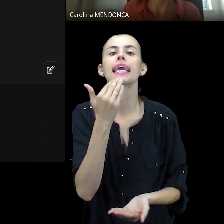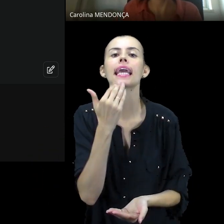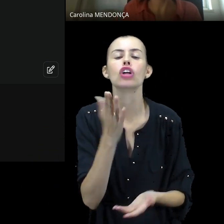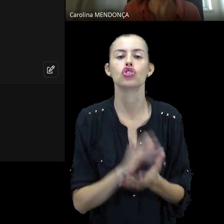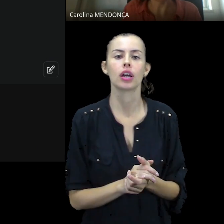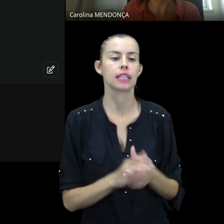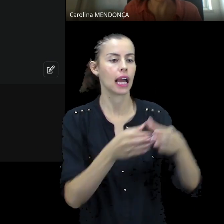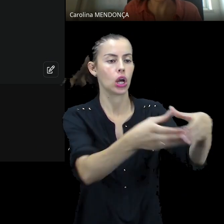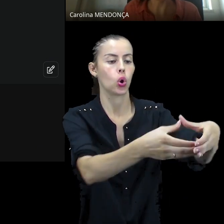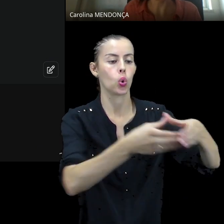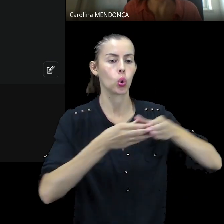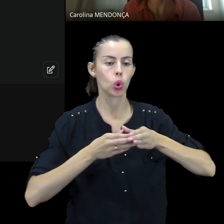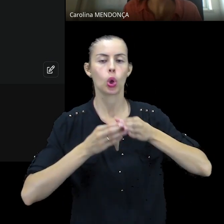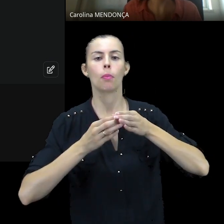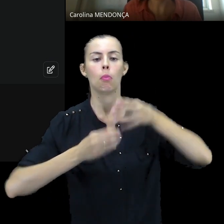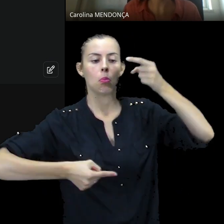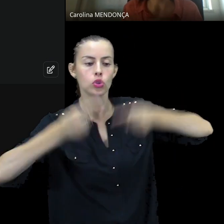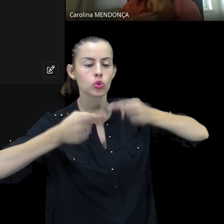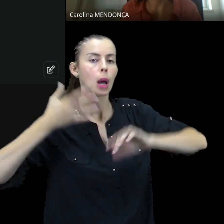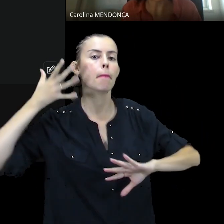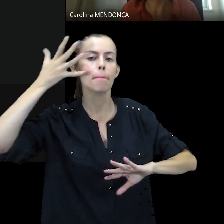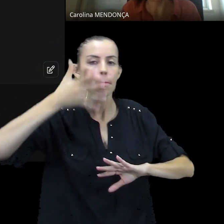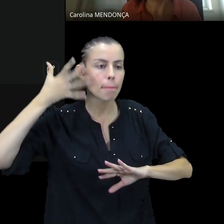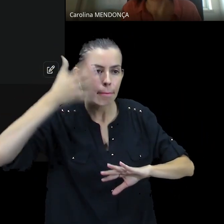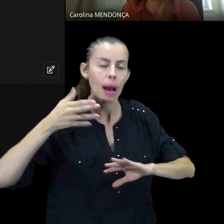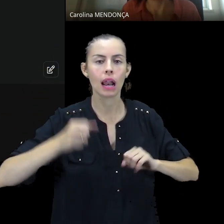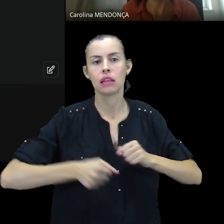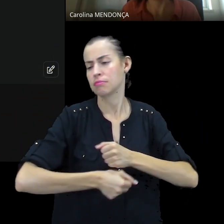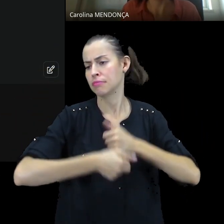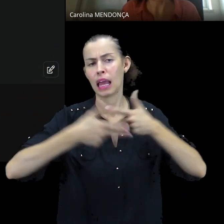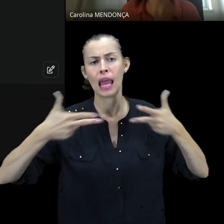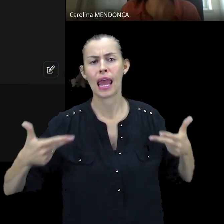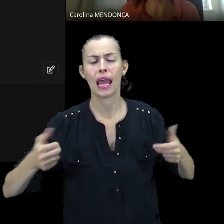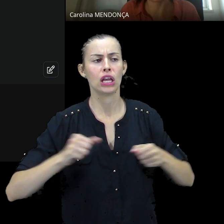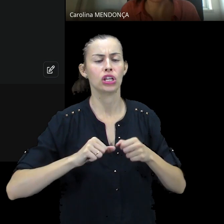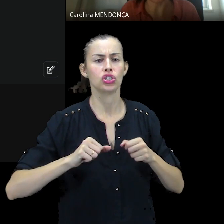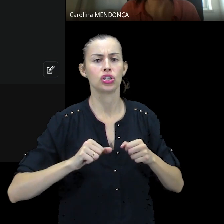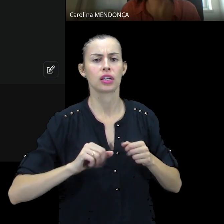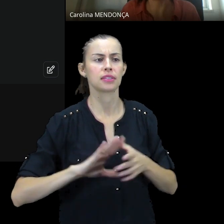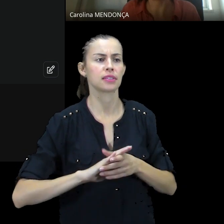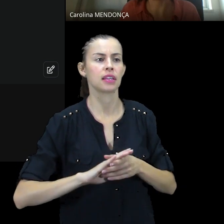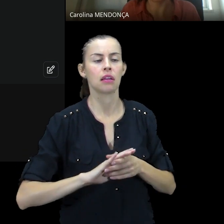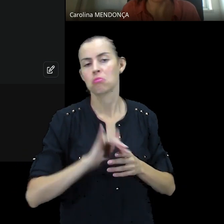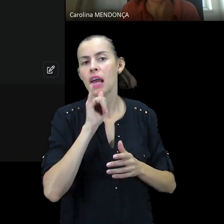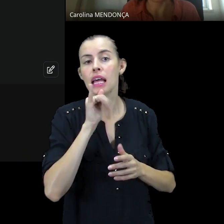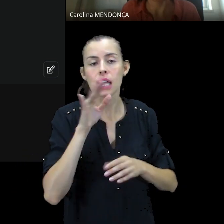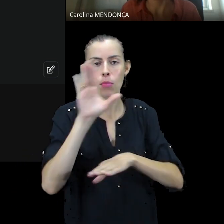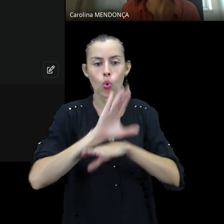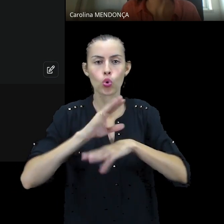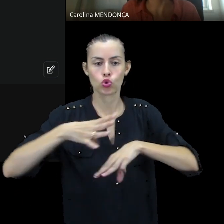referências bibliográficas desse curso, você não encontra nada que respalde aquilo que está na sua